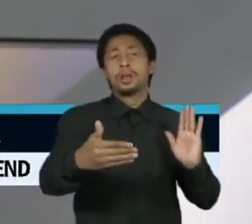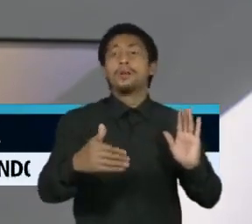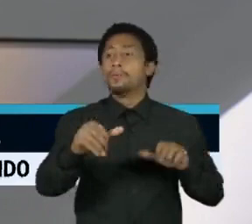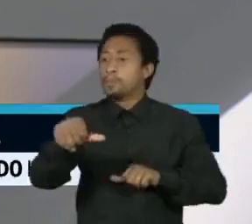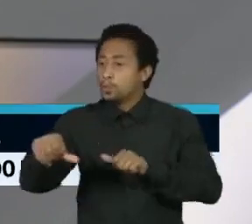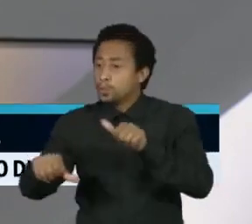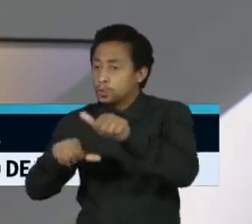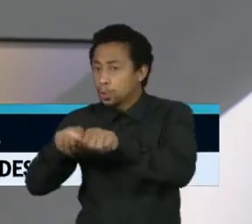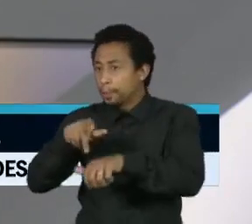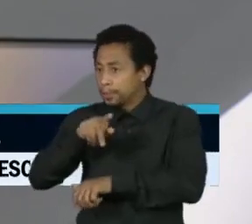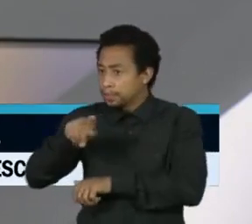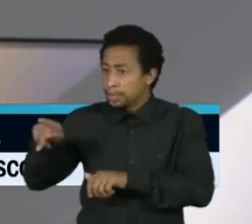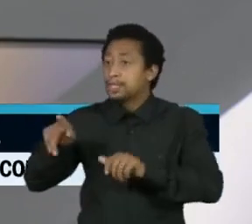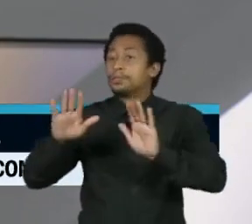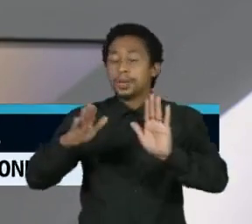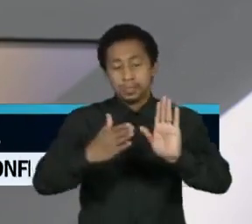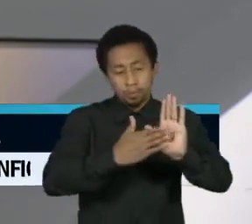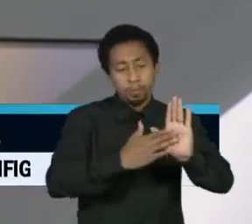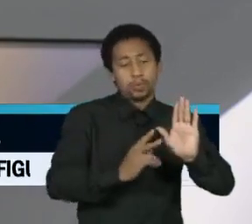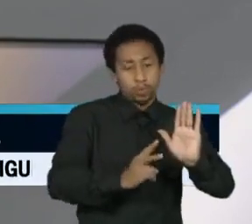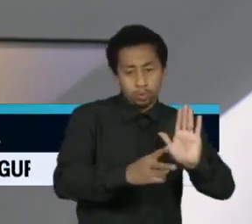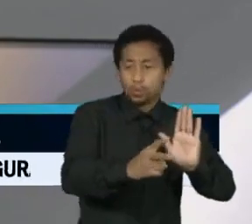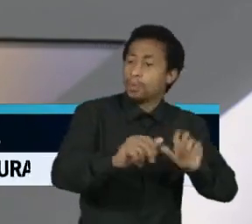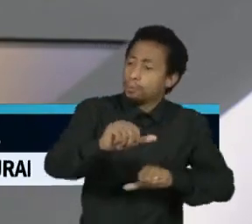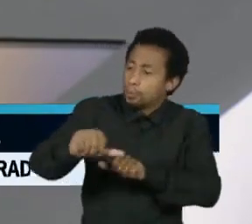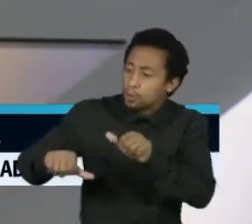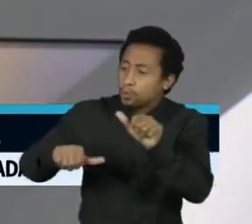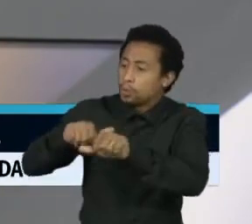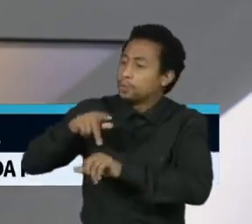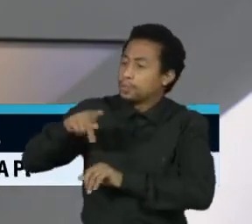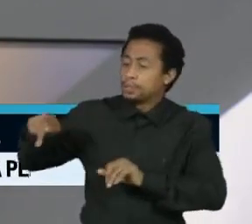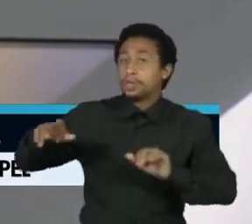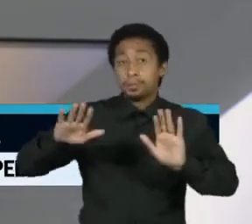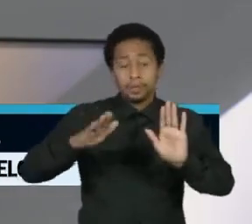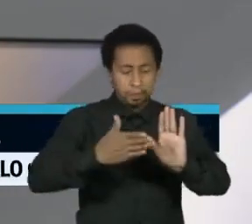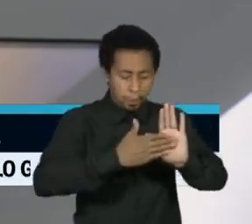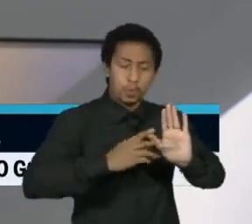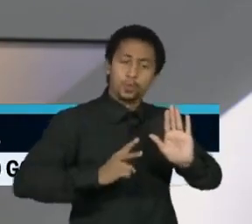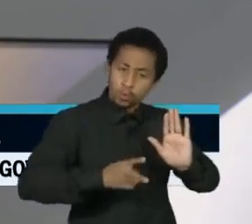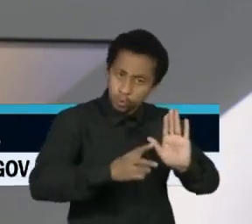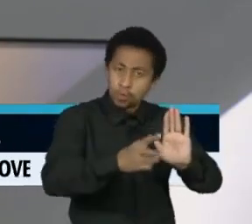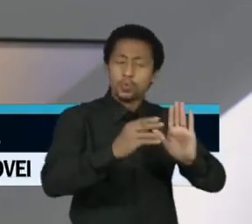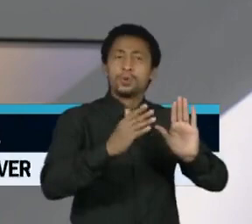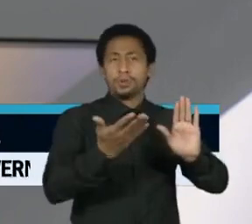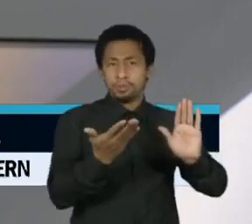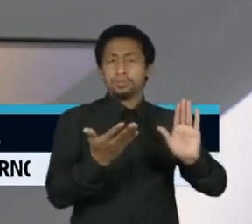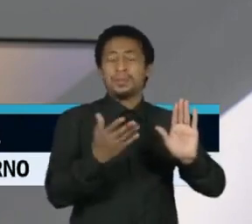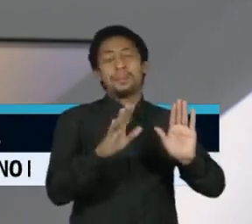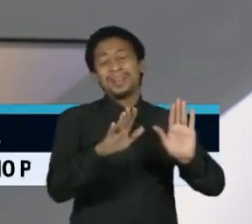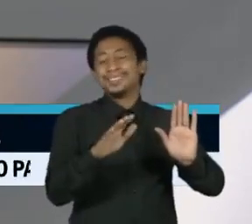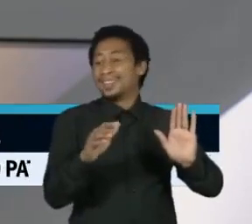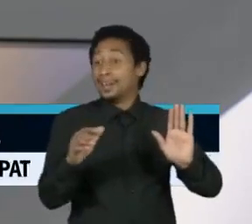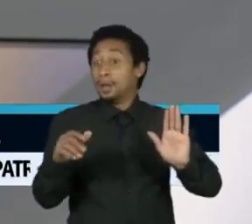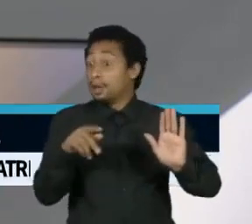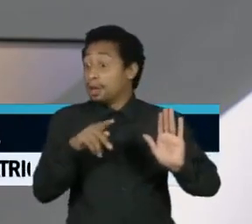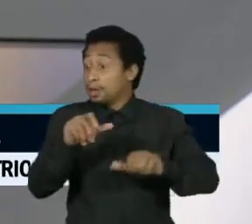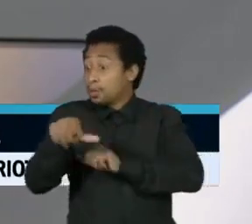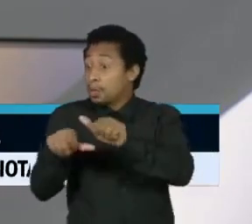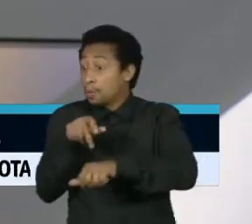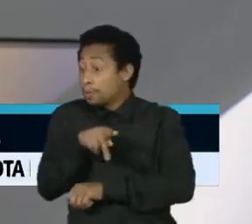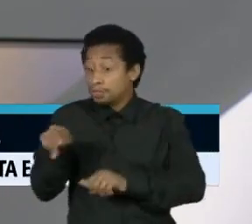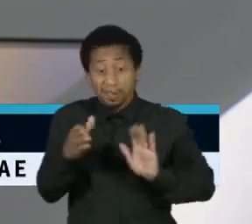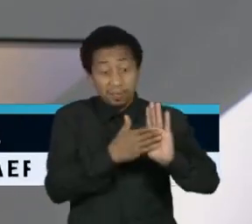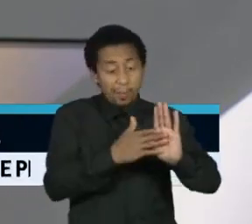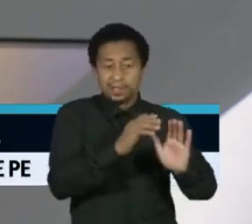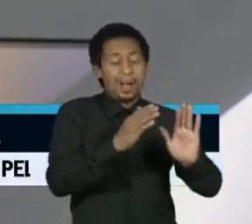governos, independentemente da sua orientação ideológica, dos seus interesses de momento, de qualquer outra coisa. Agora, tem um